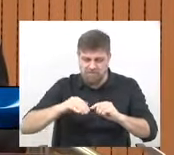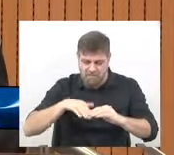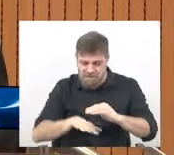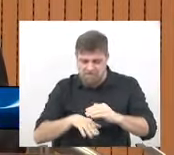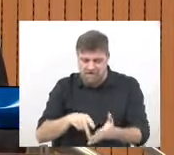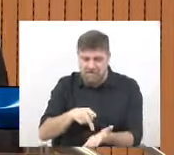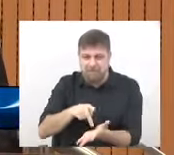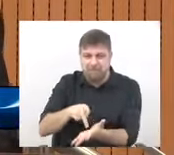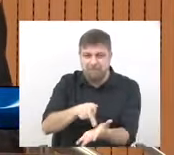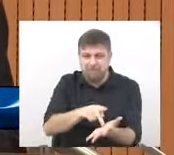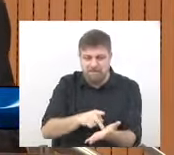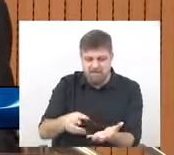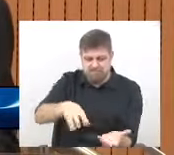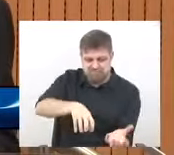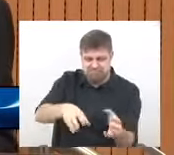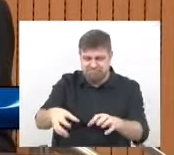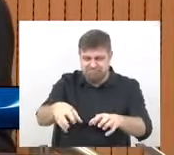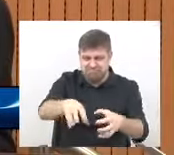tirar